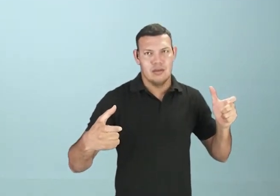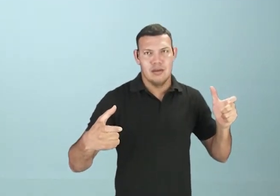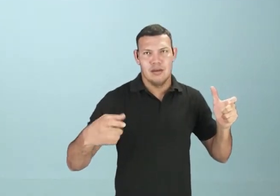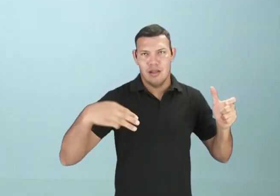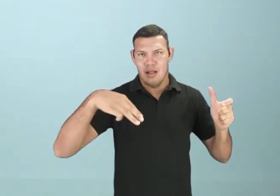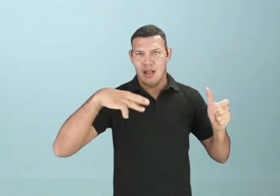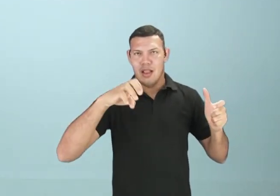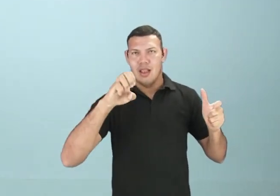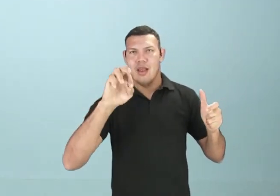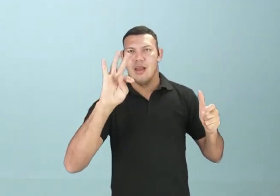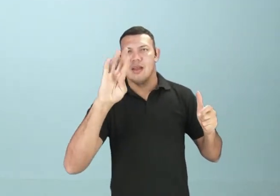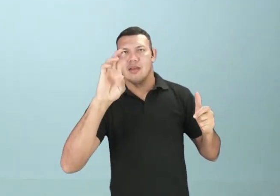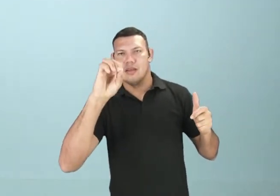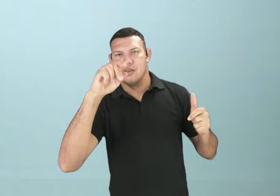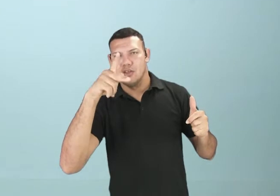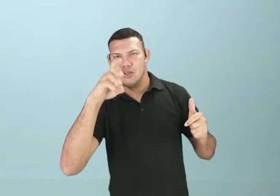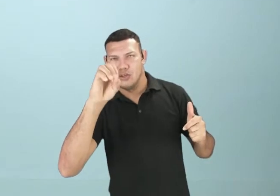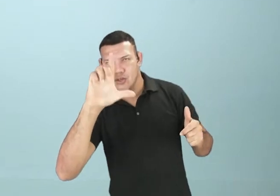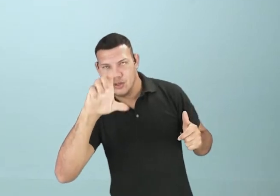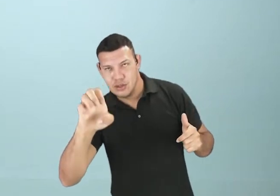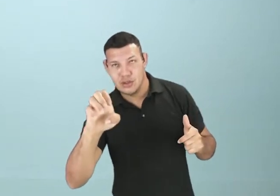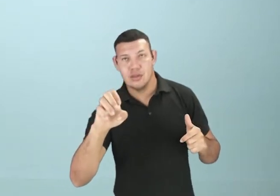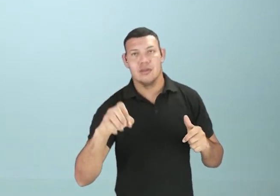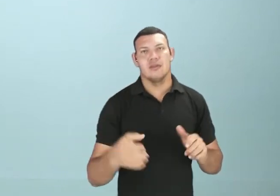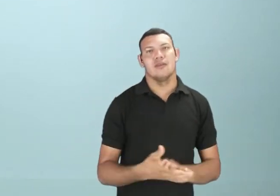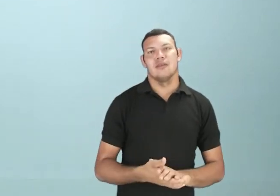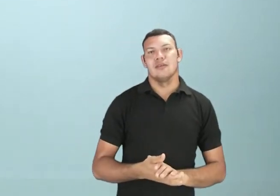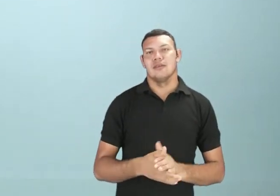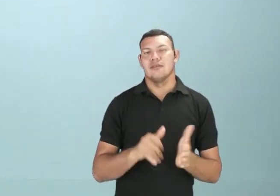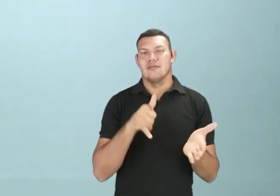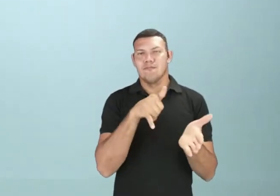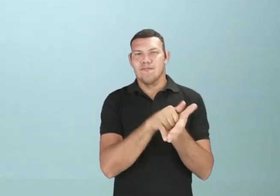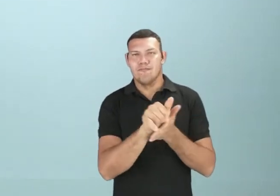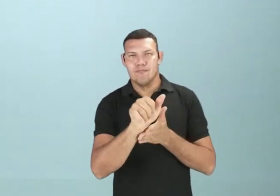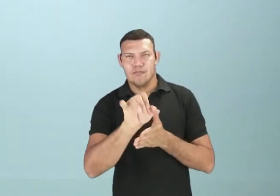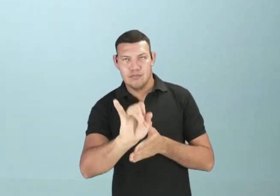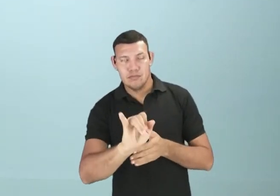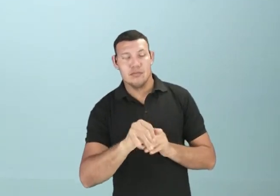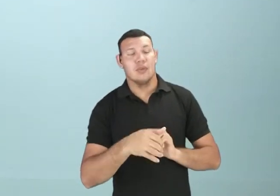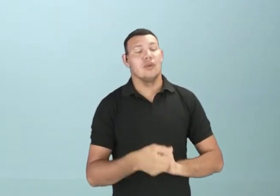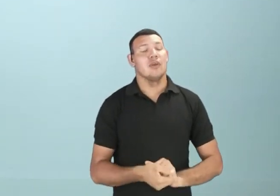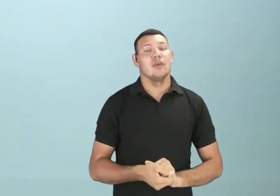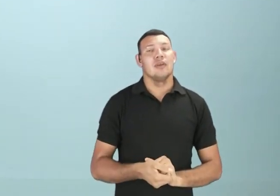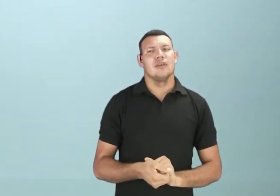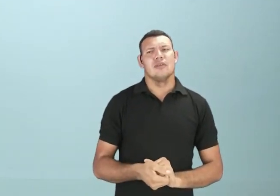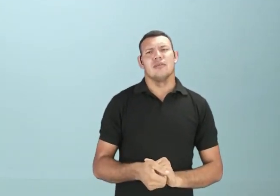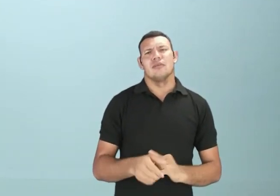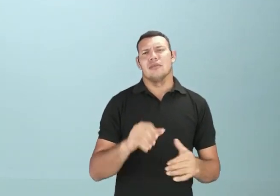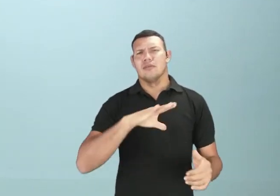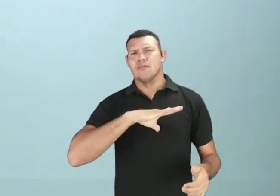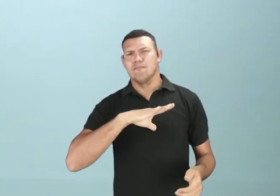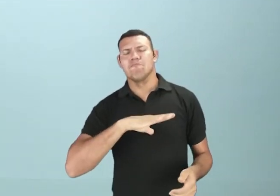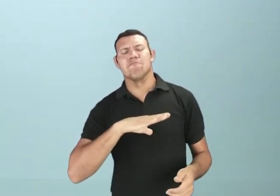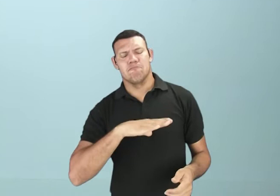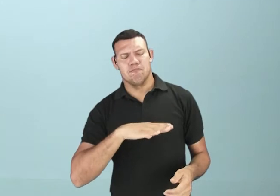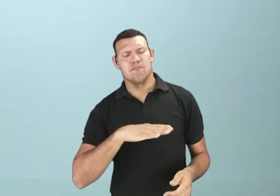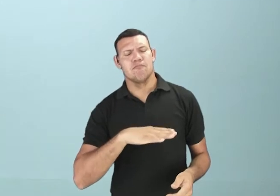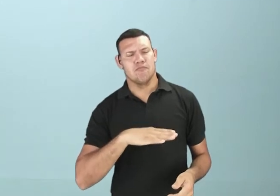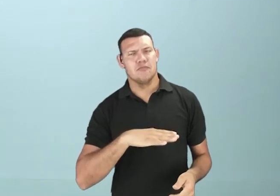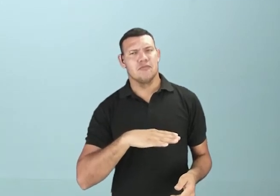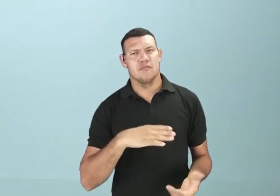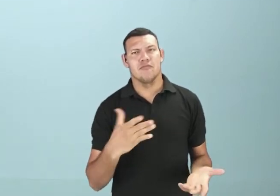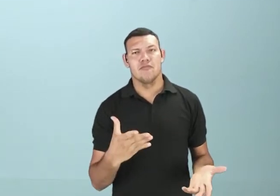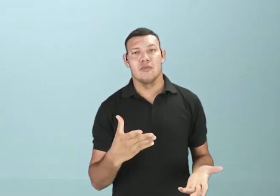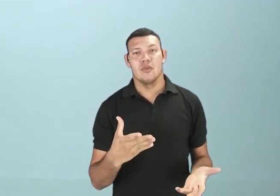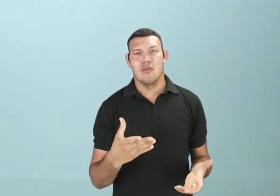cidade grande como as grandes metrópoles, né, como Nova York, Tóquio, no Japão. Então, essas cidades se tornaram, né, cidades metrópoles devido